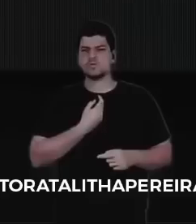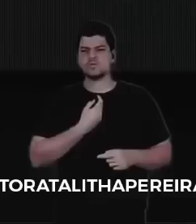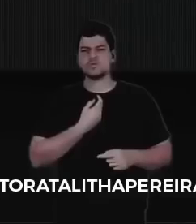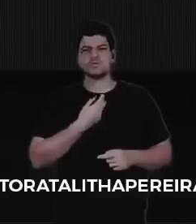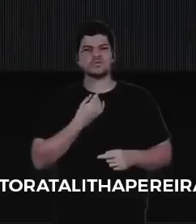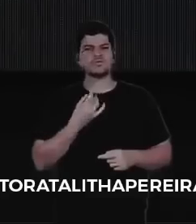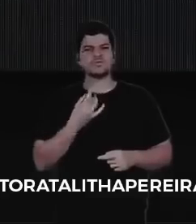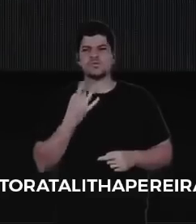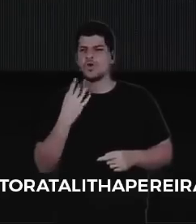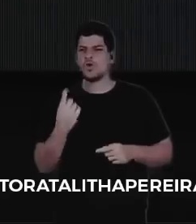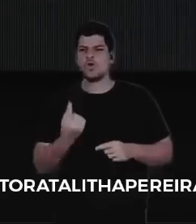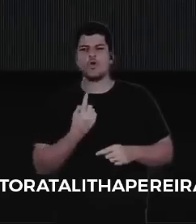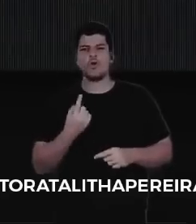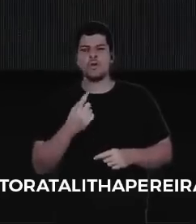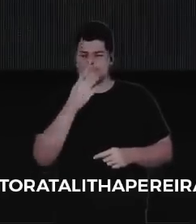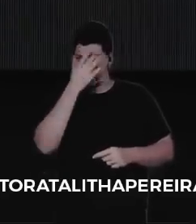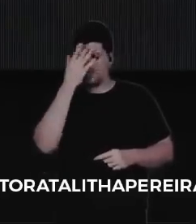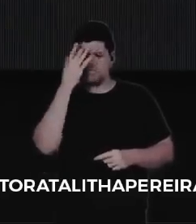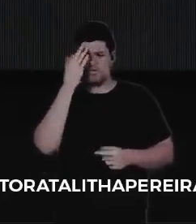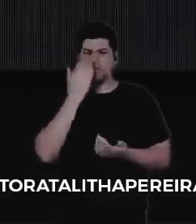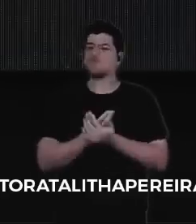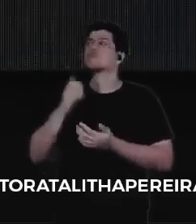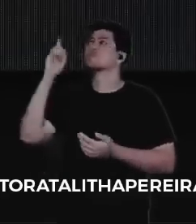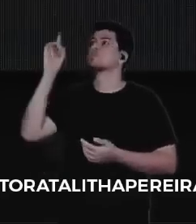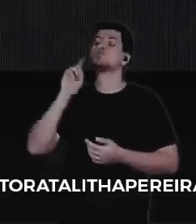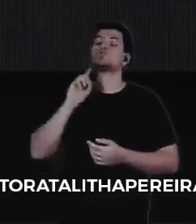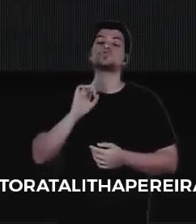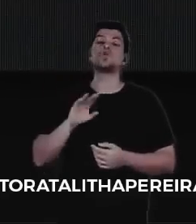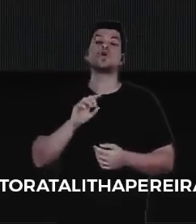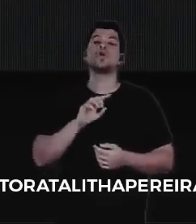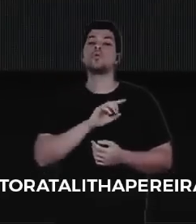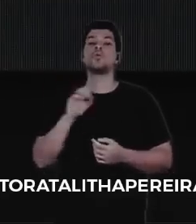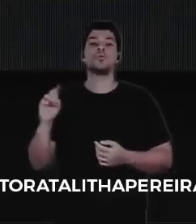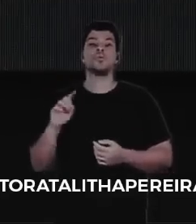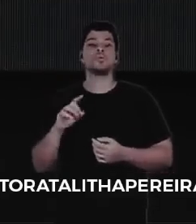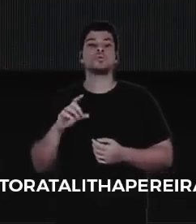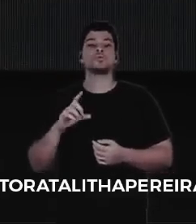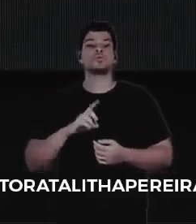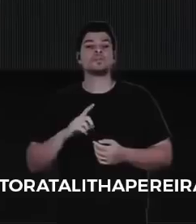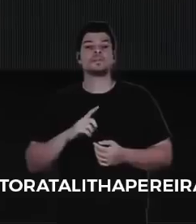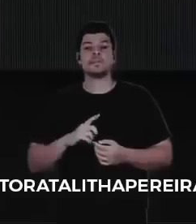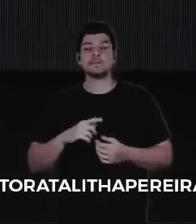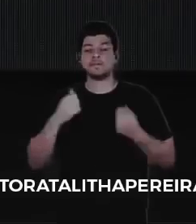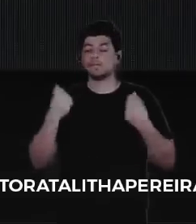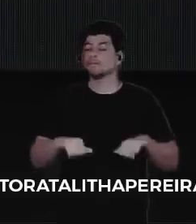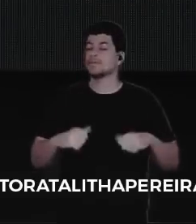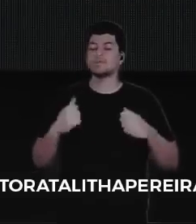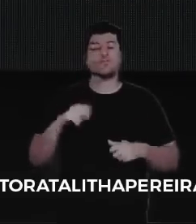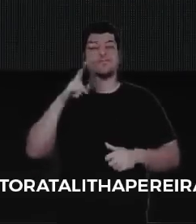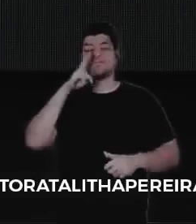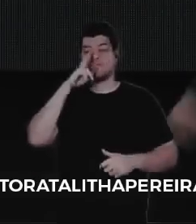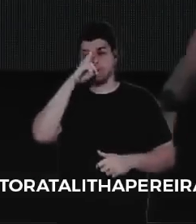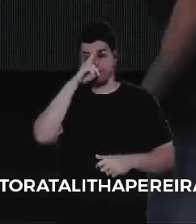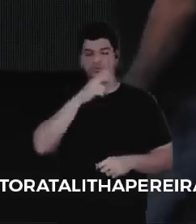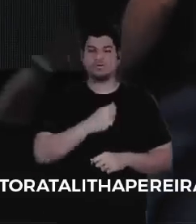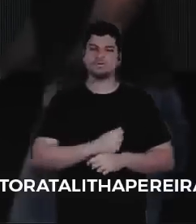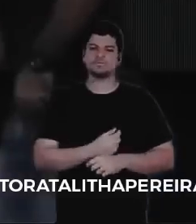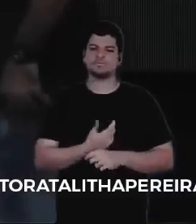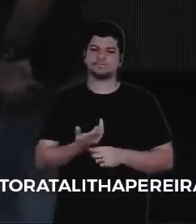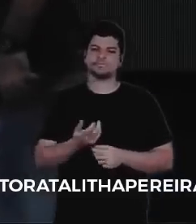que as pessoas só querem confiar em Deus quando realmente estão numa extrema necessidade. É ou